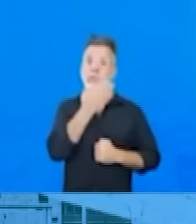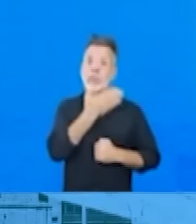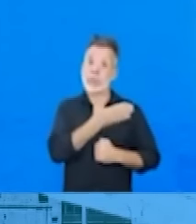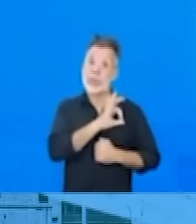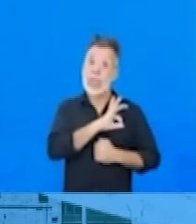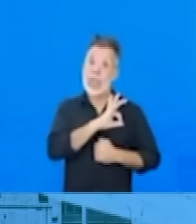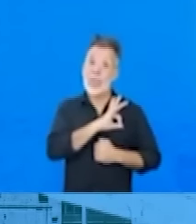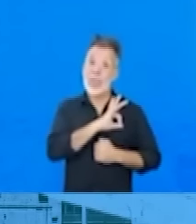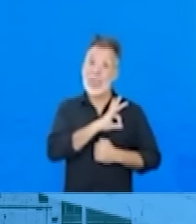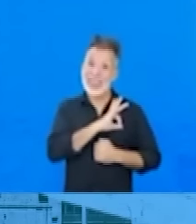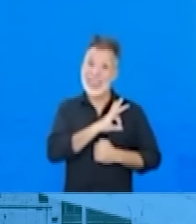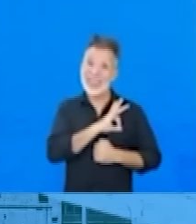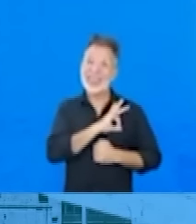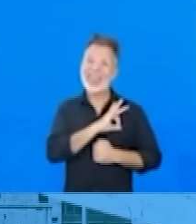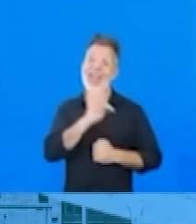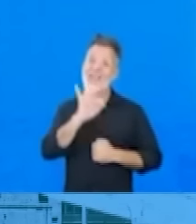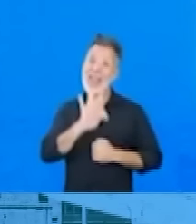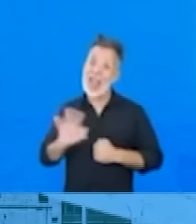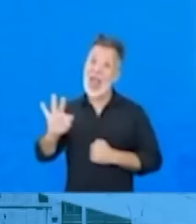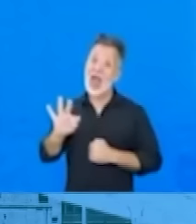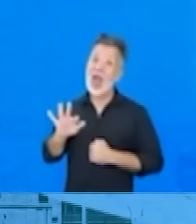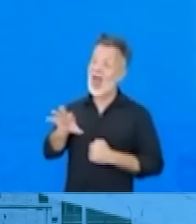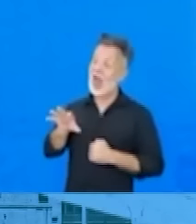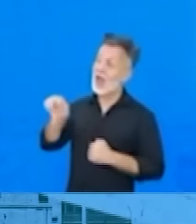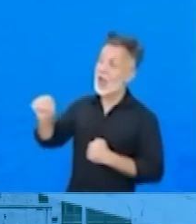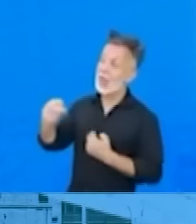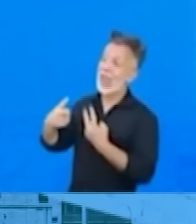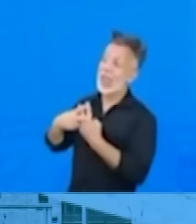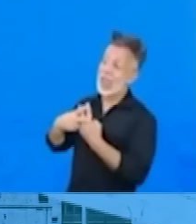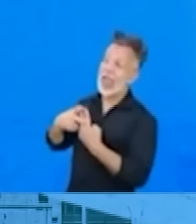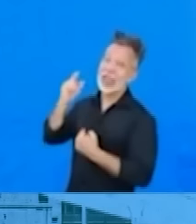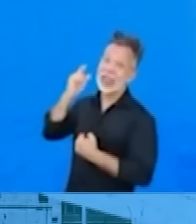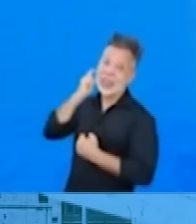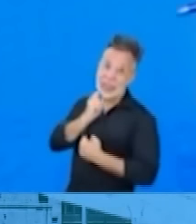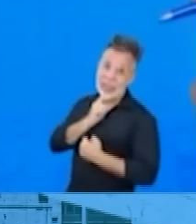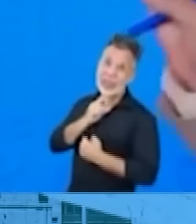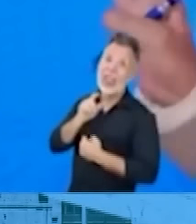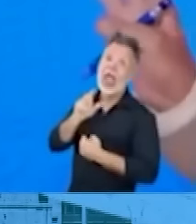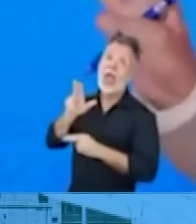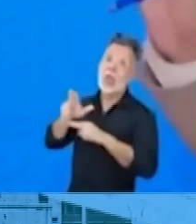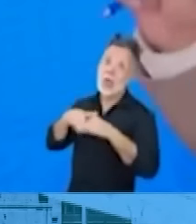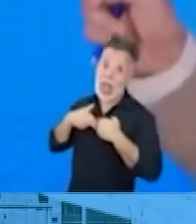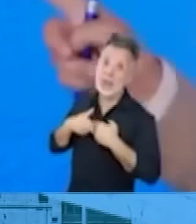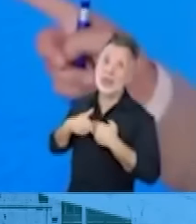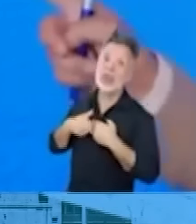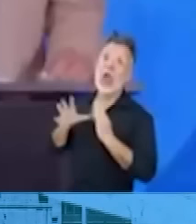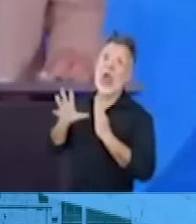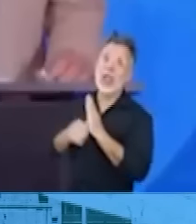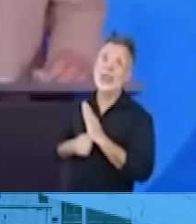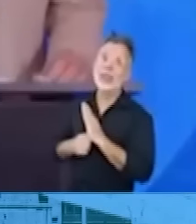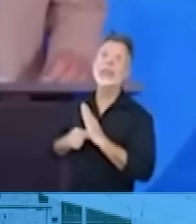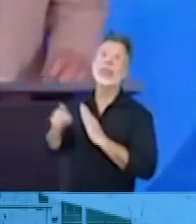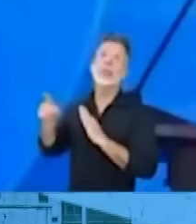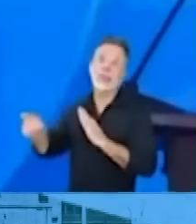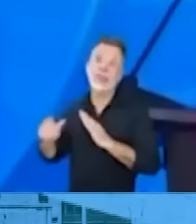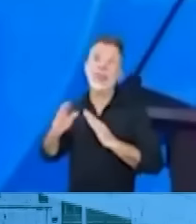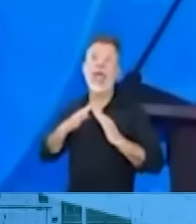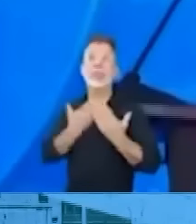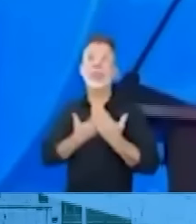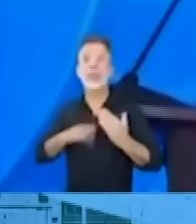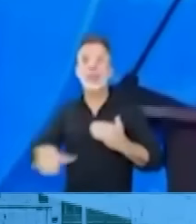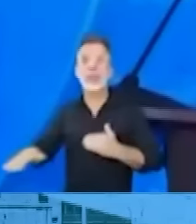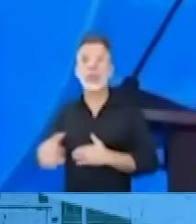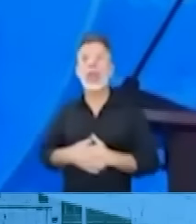Essa é uma promessa de campanha por causa das merendas. E é a Polícia Federal mesmo. Seu banana. O senhor está divertido? Corta o tempo. O senhor